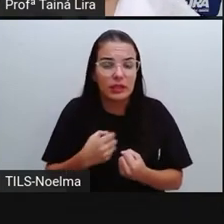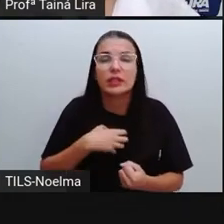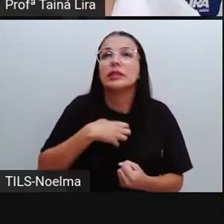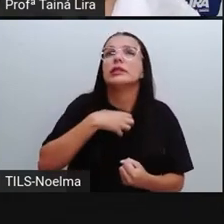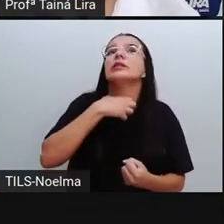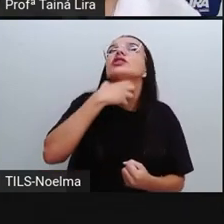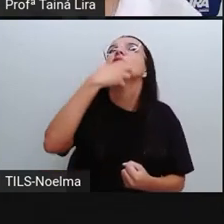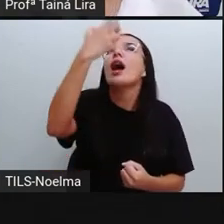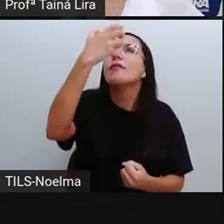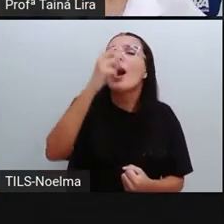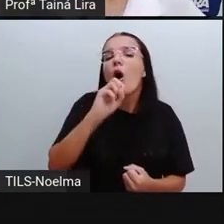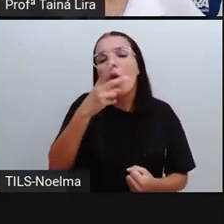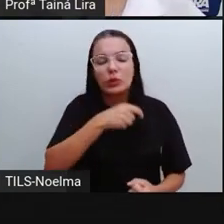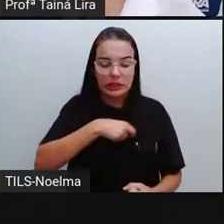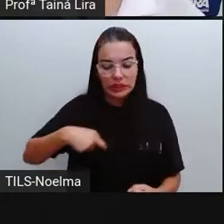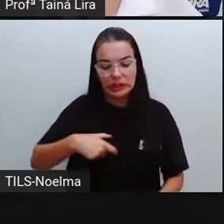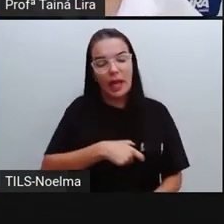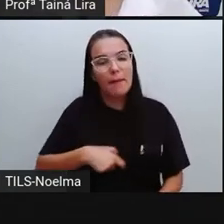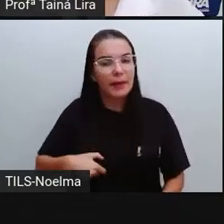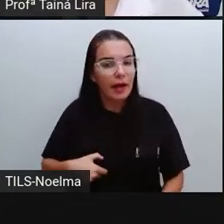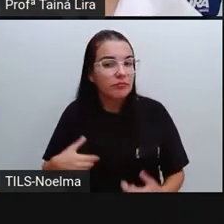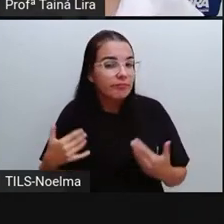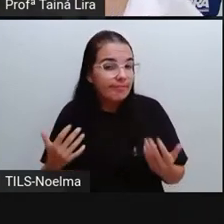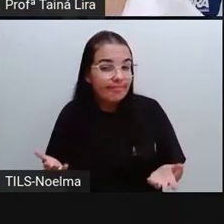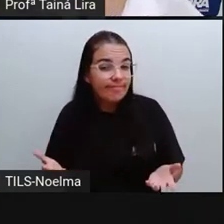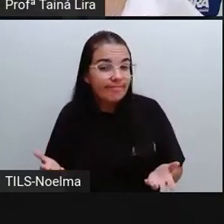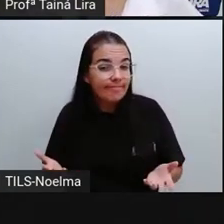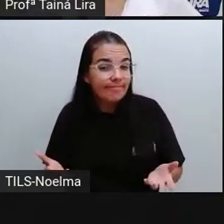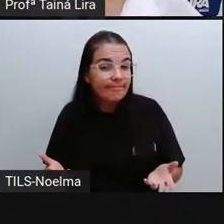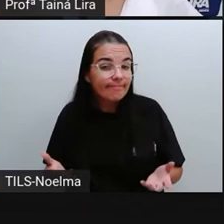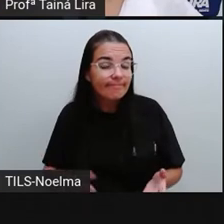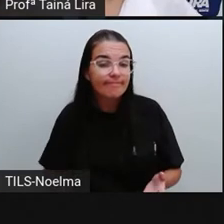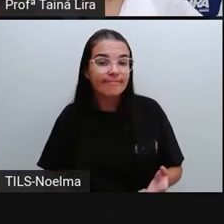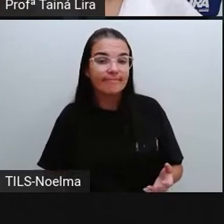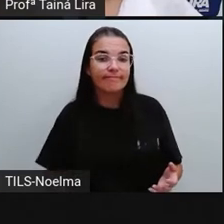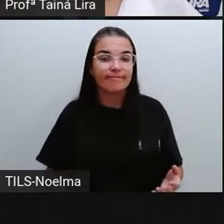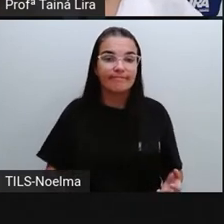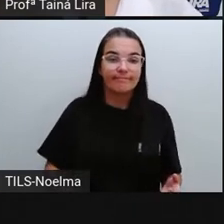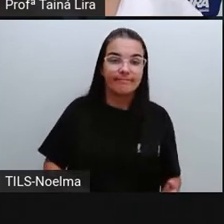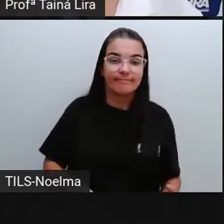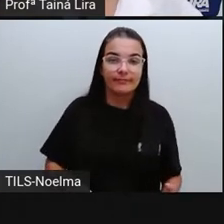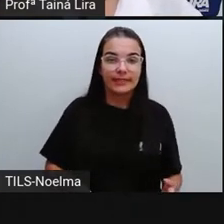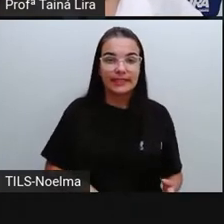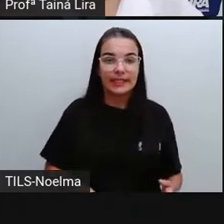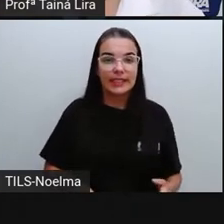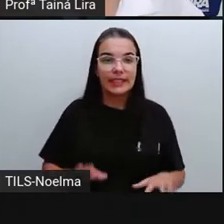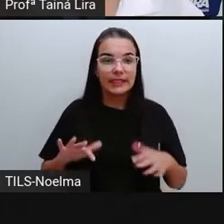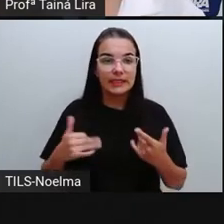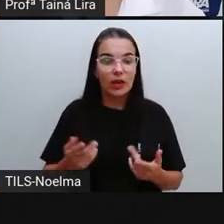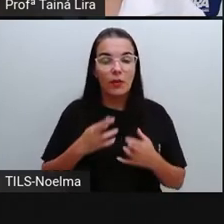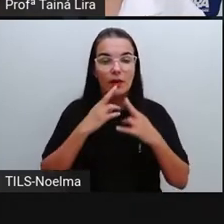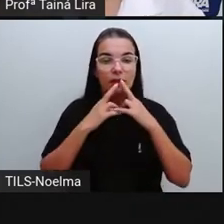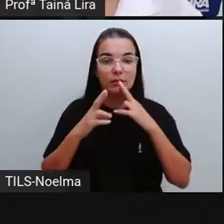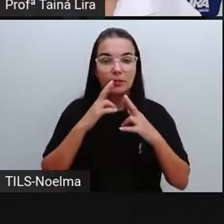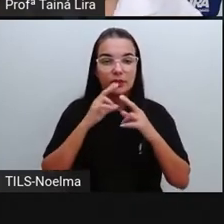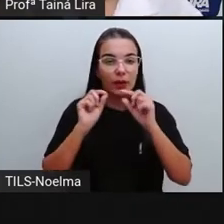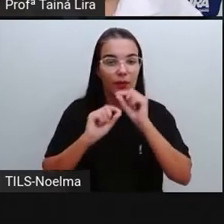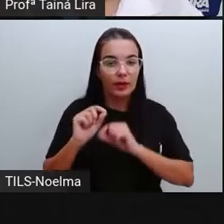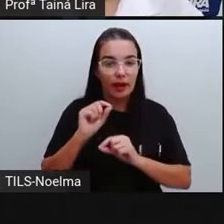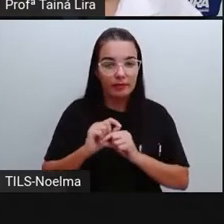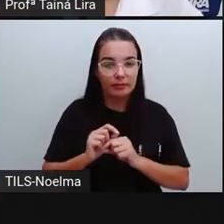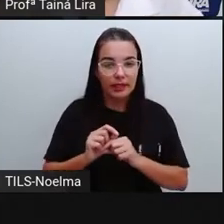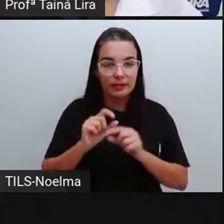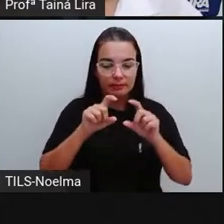a girafa? Aí, o que foi que a Pro pensou? A gente tentar responder aí essa atividade utilizando a